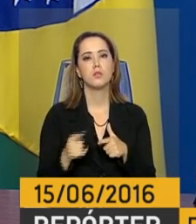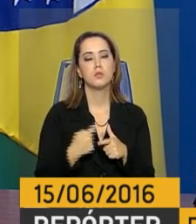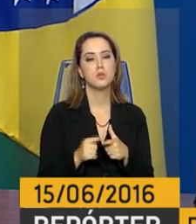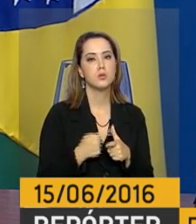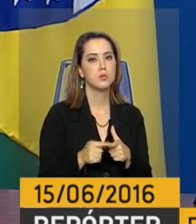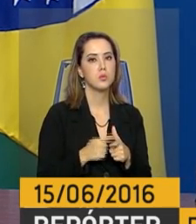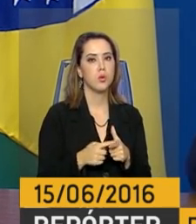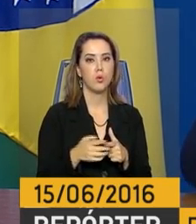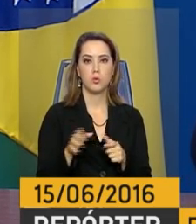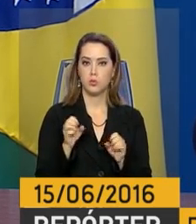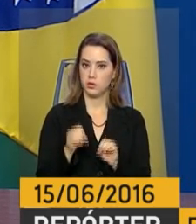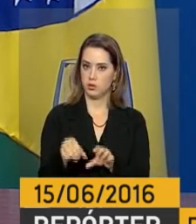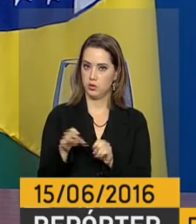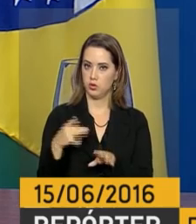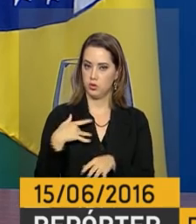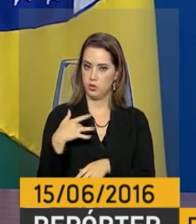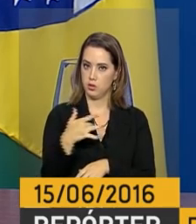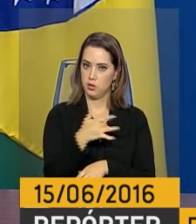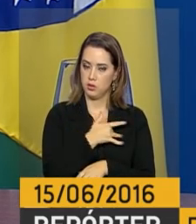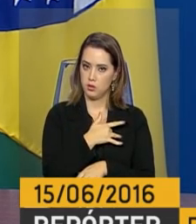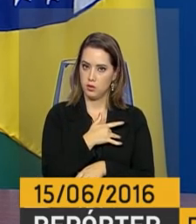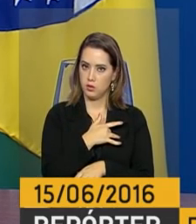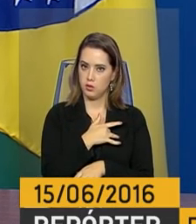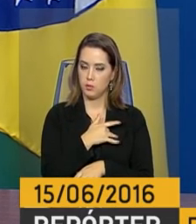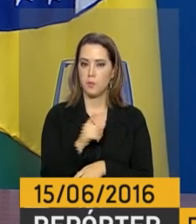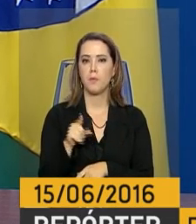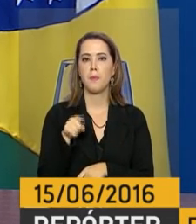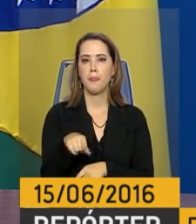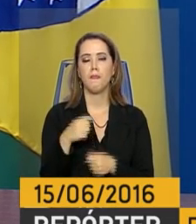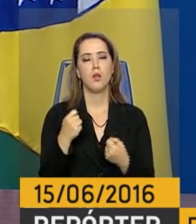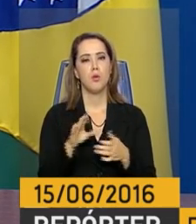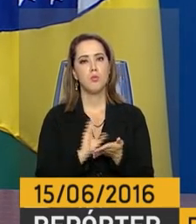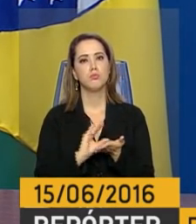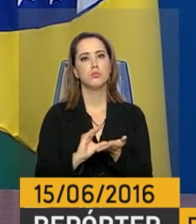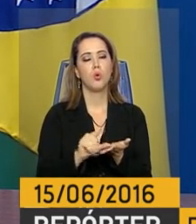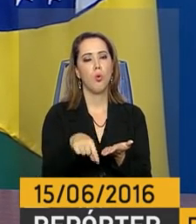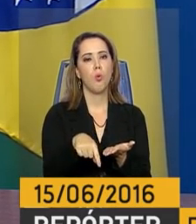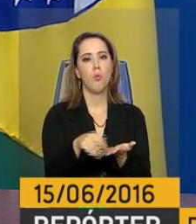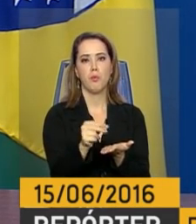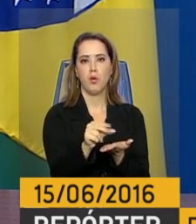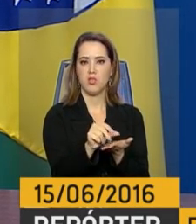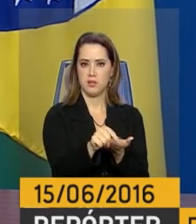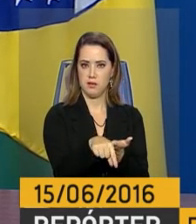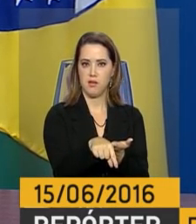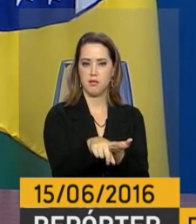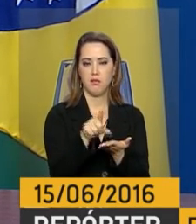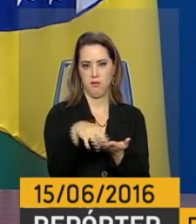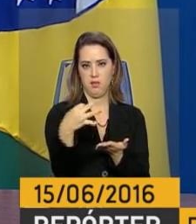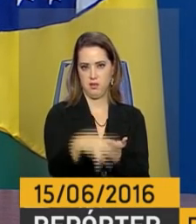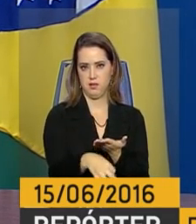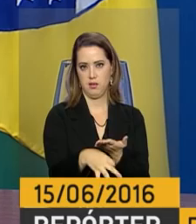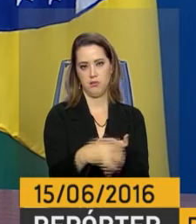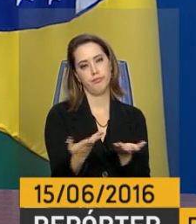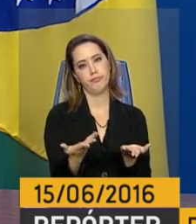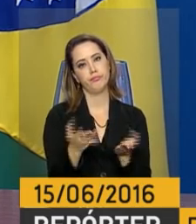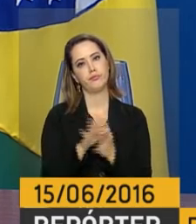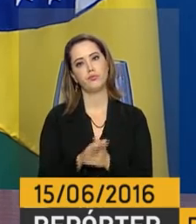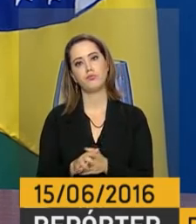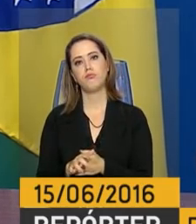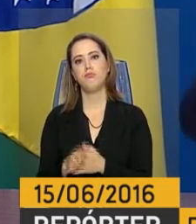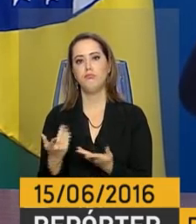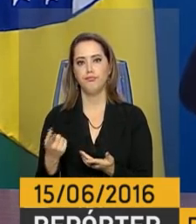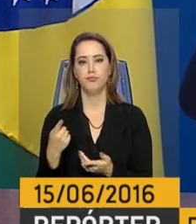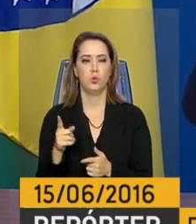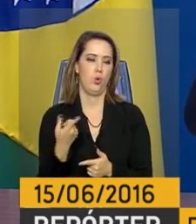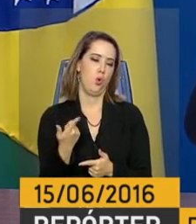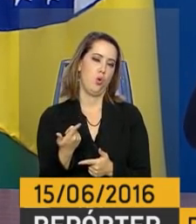de educação e saúde mostram que meramente a locação de despesas ah ou alocação de recursos aí não